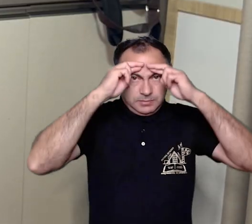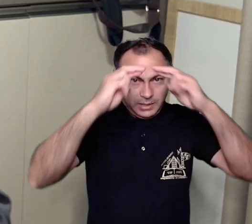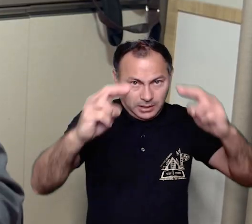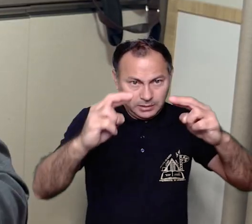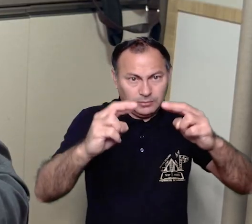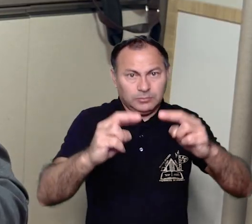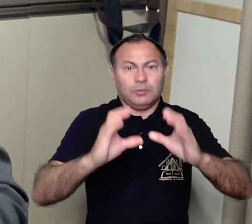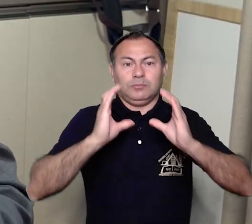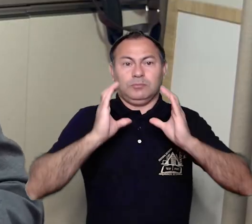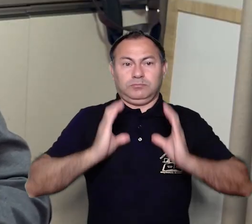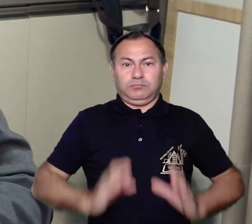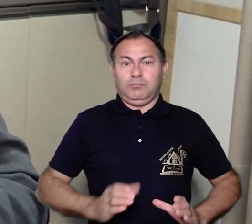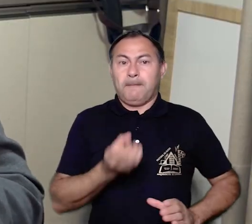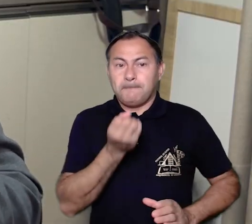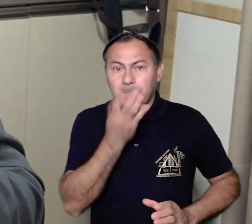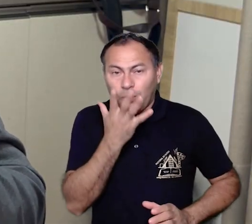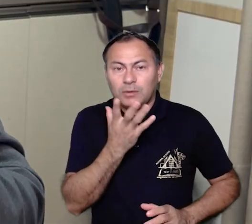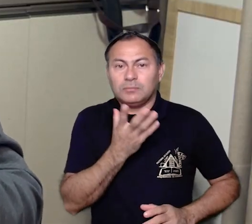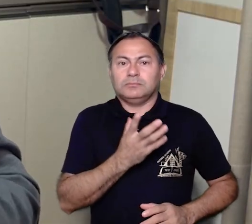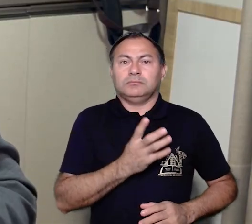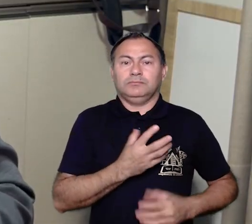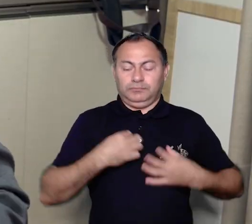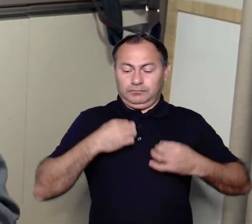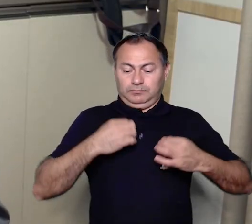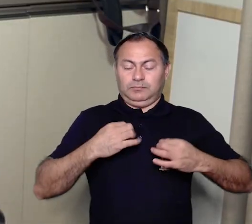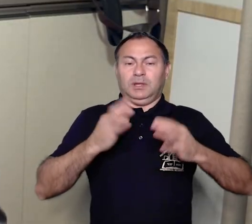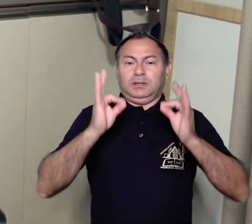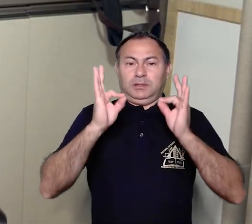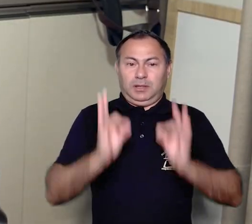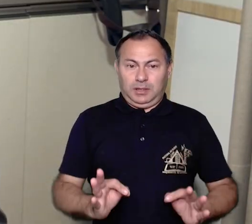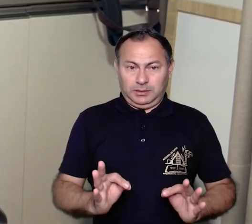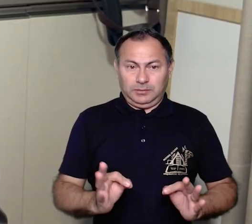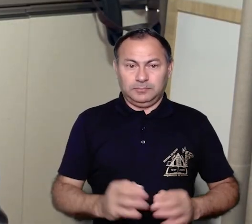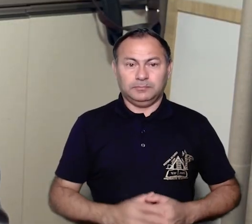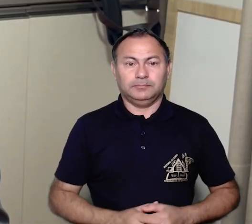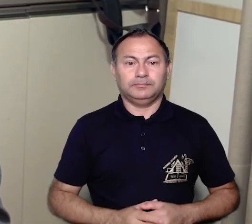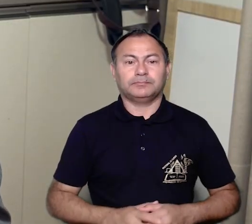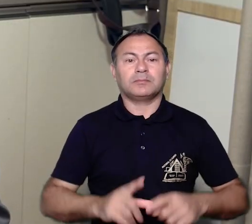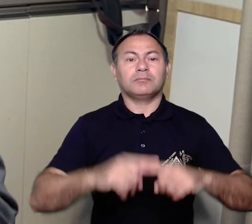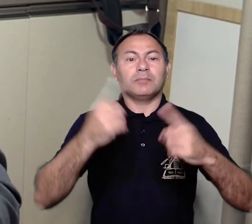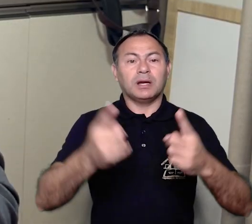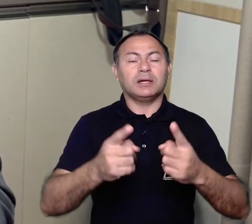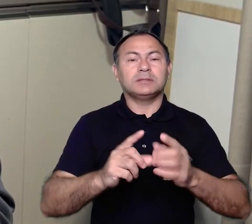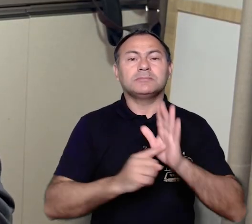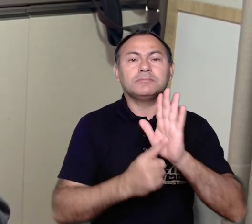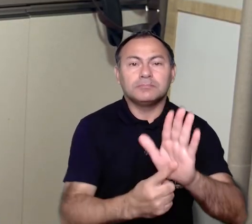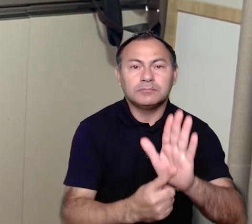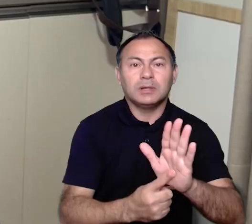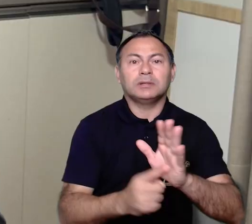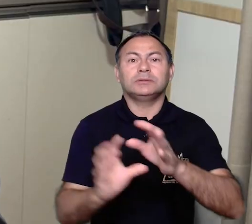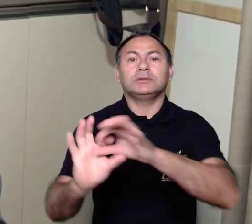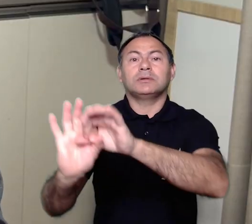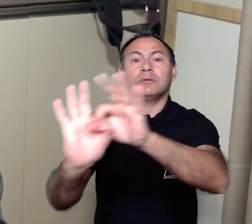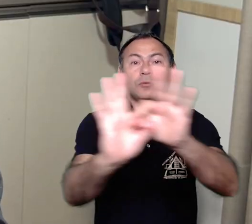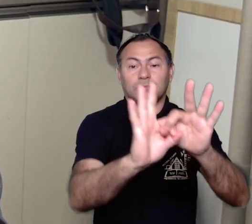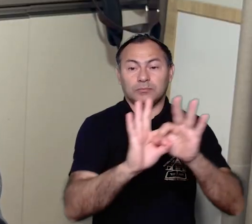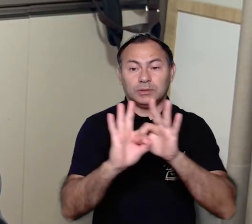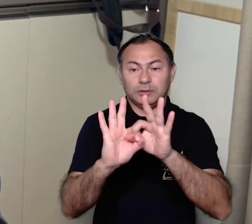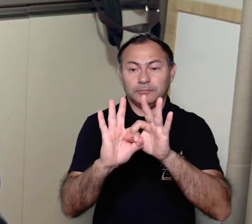respeito com comportamento, com vestiário adequado, mas é sinal de